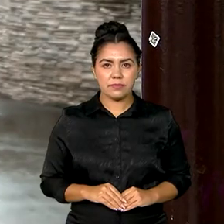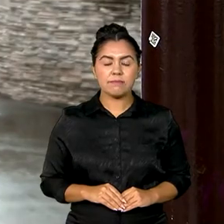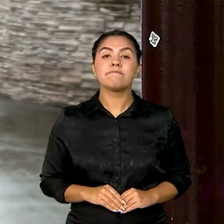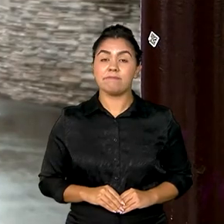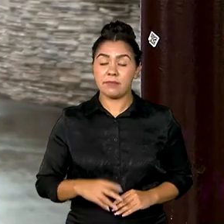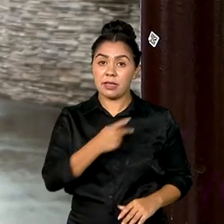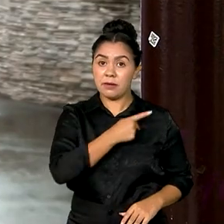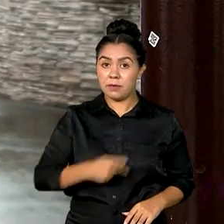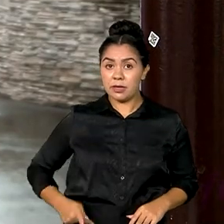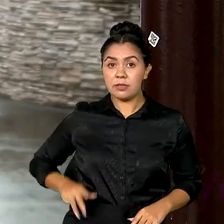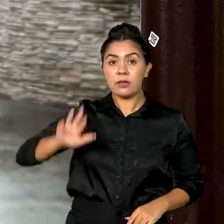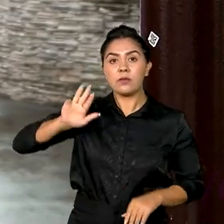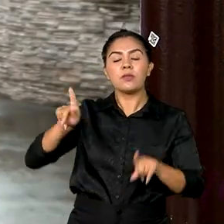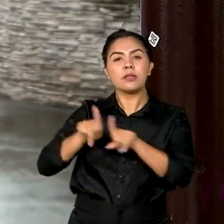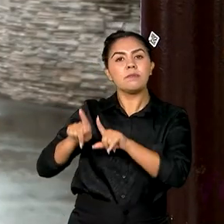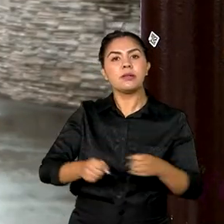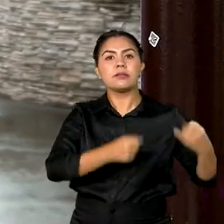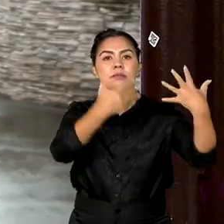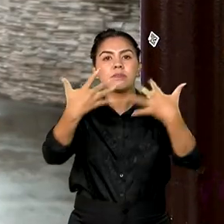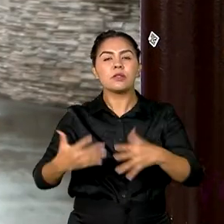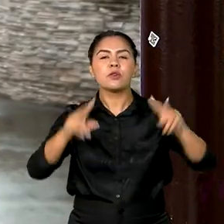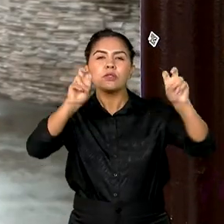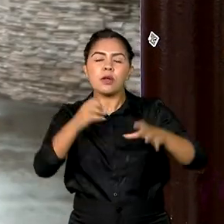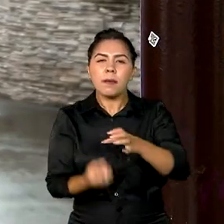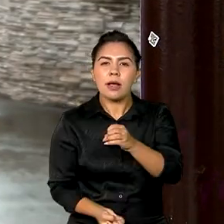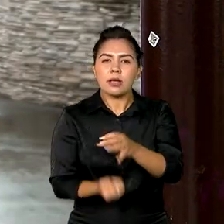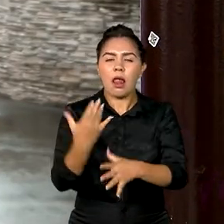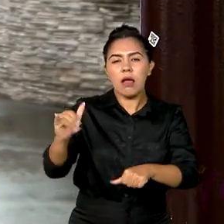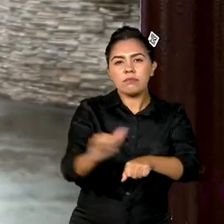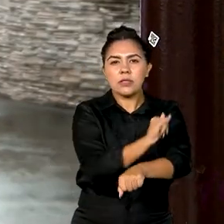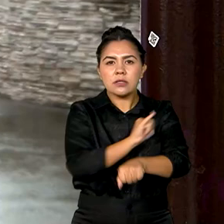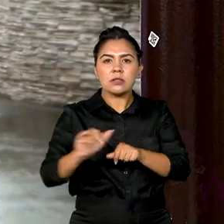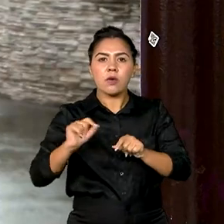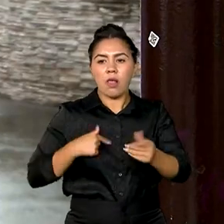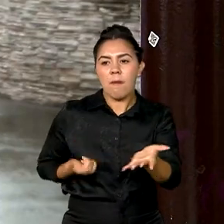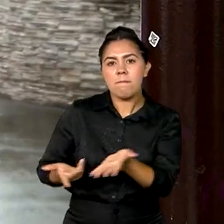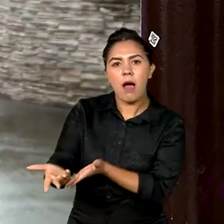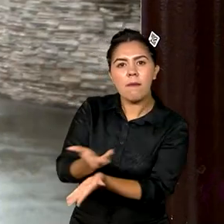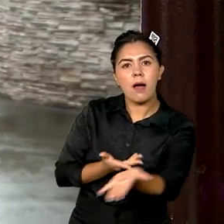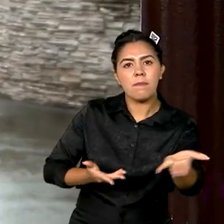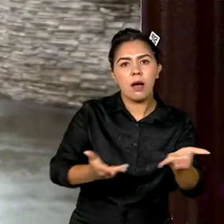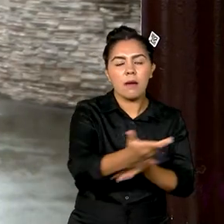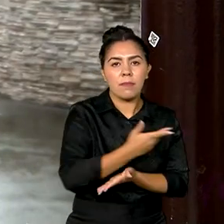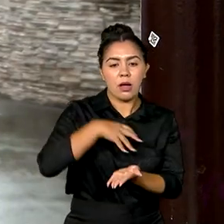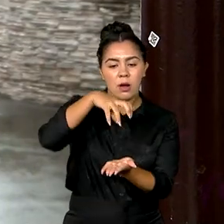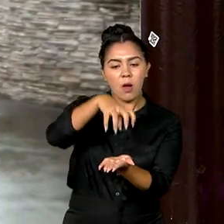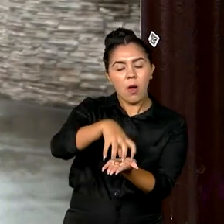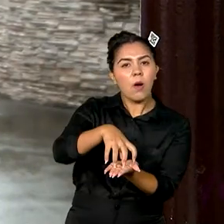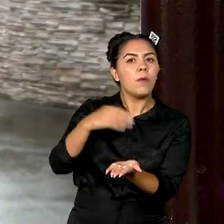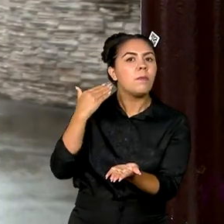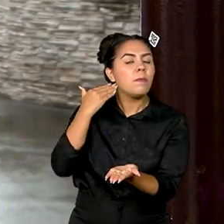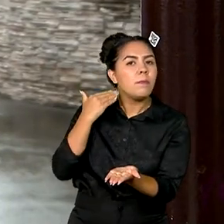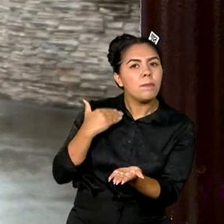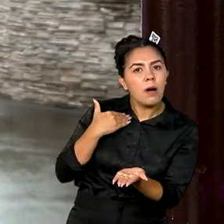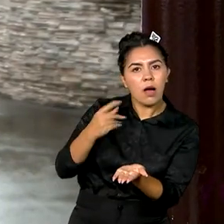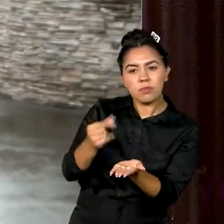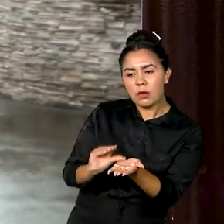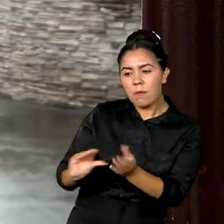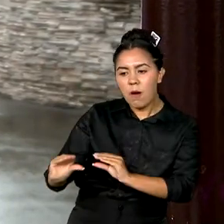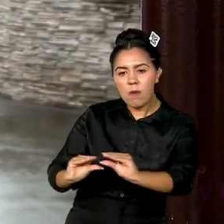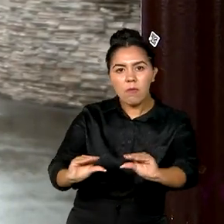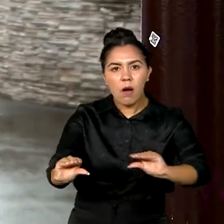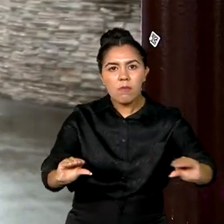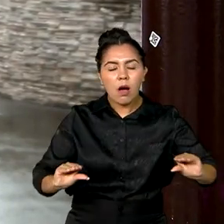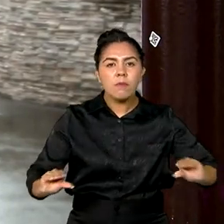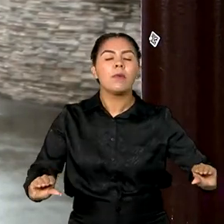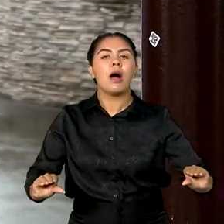Lula também falou sobre a criação de um mecanismo de cooperação interbancária para estabelecer linhas de crédito em moedas